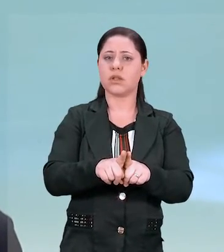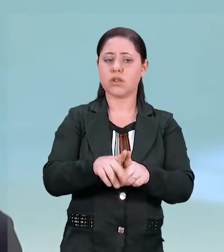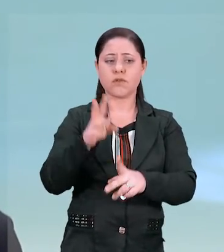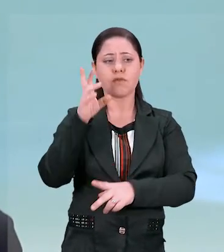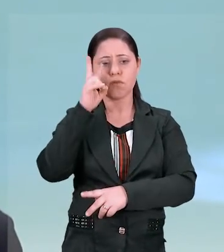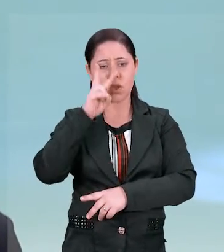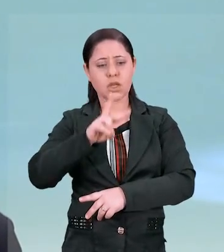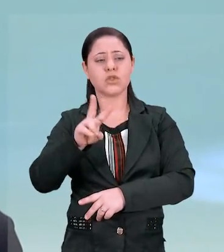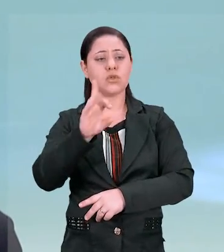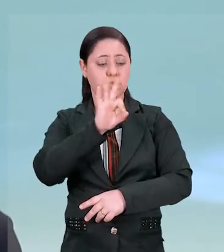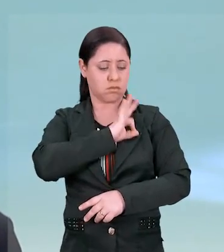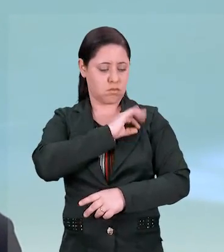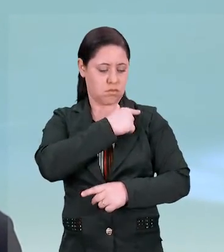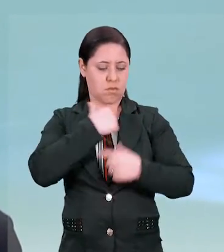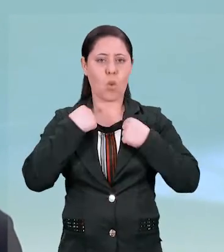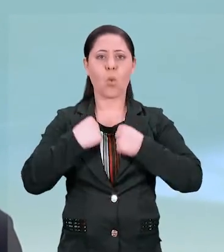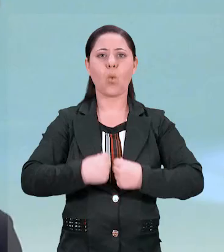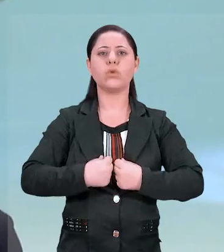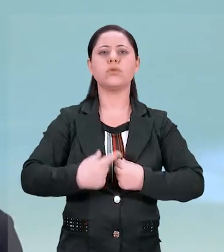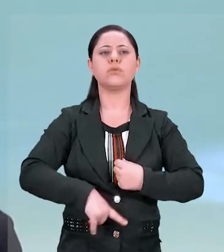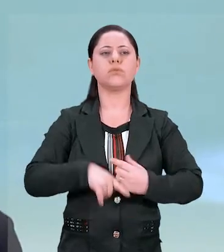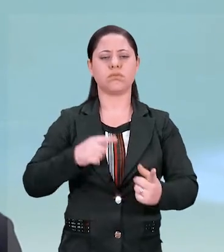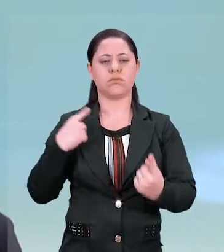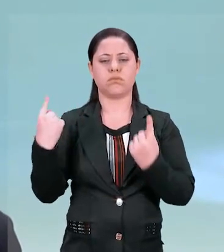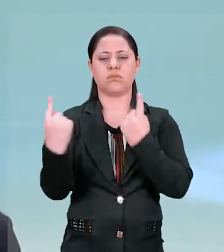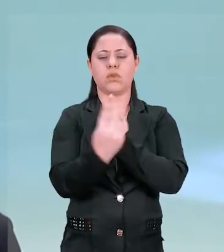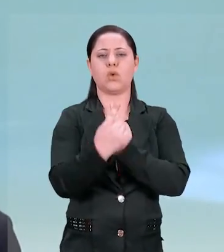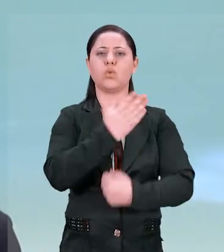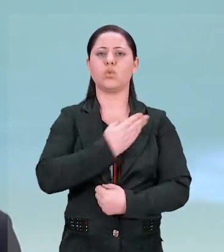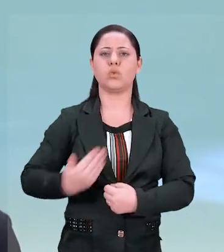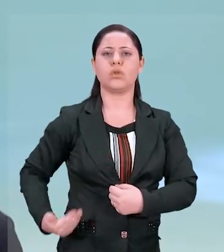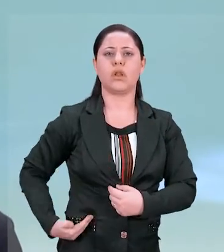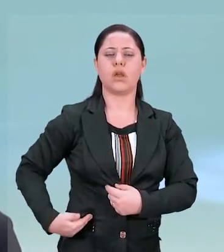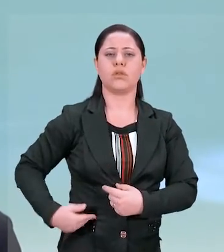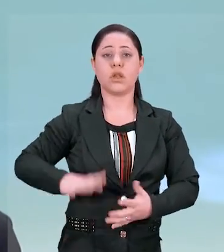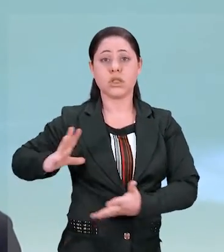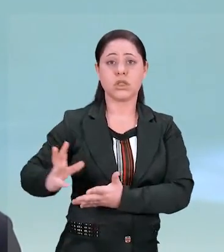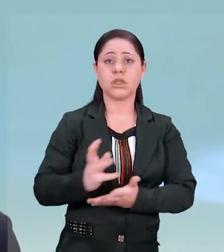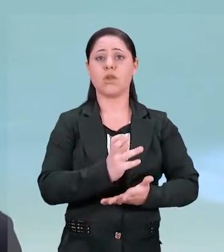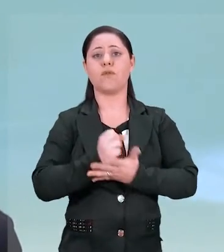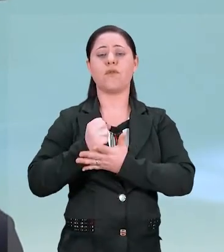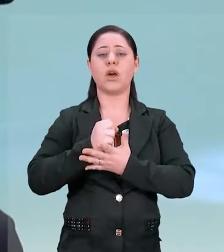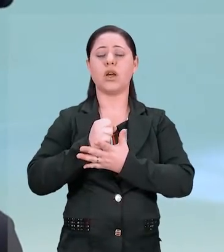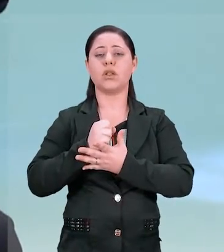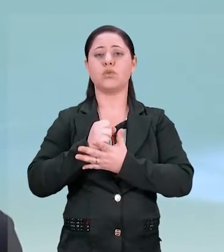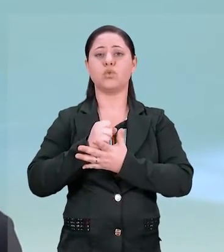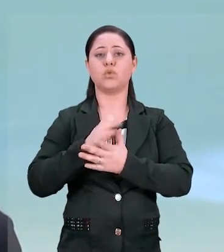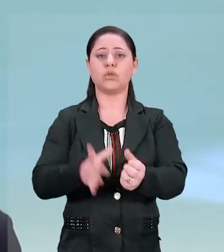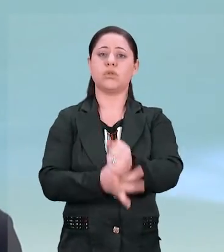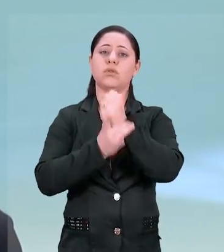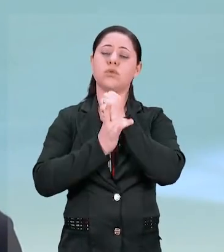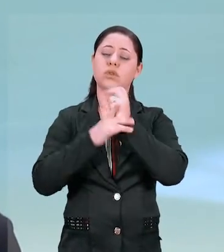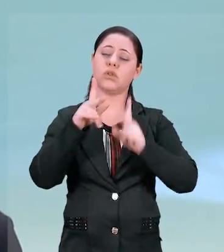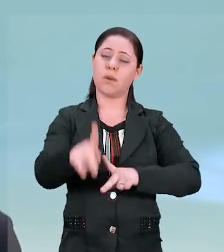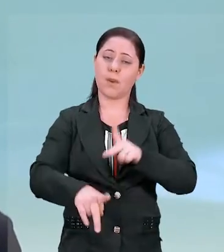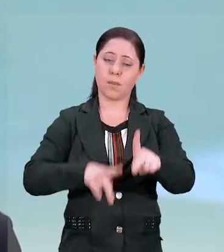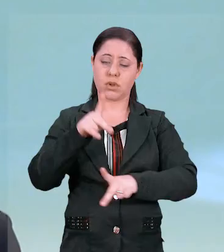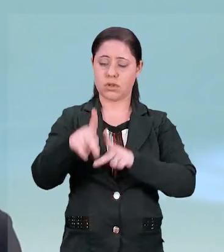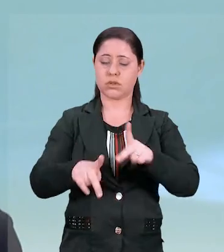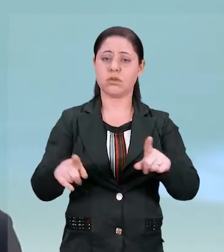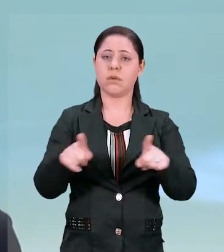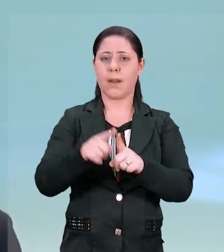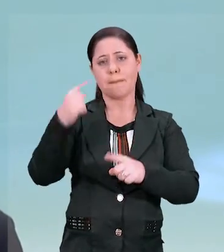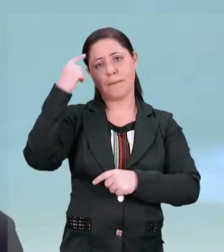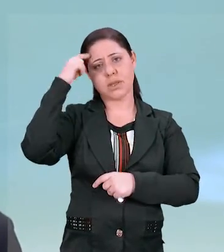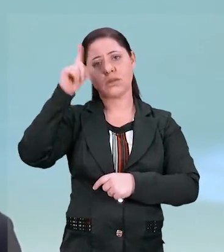distintivo ou na farda a presença firme do Estado na salvaguarda da segurança da população. Penso que esse é o aspecto